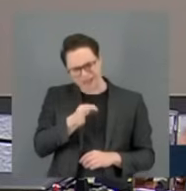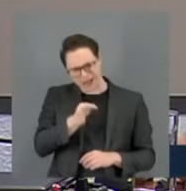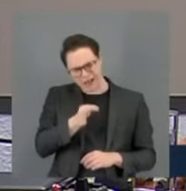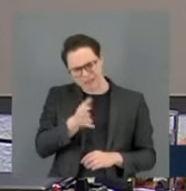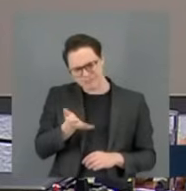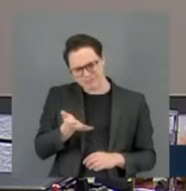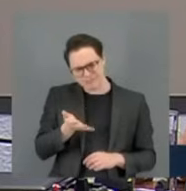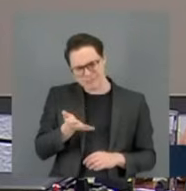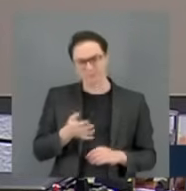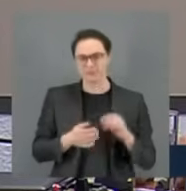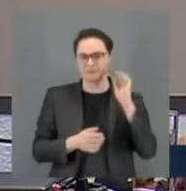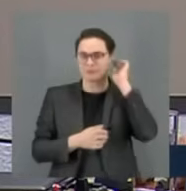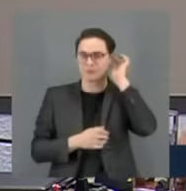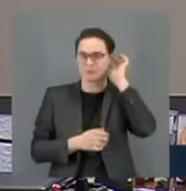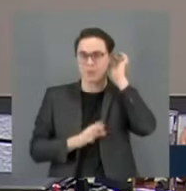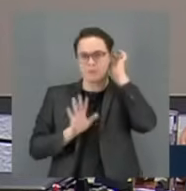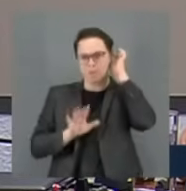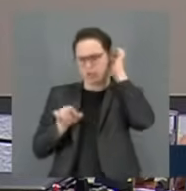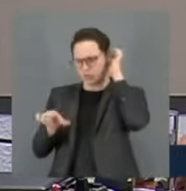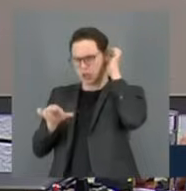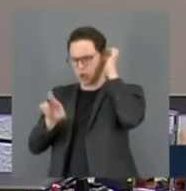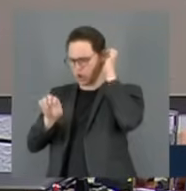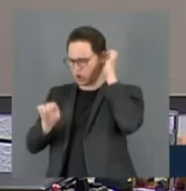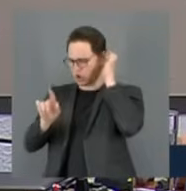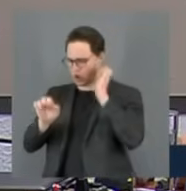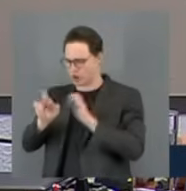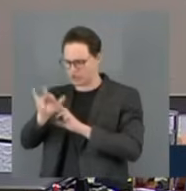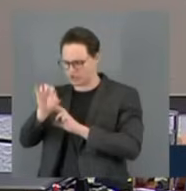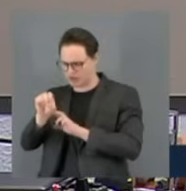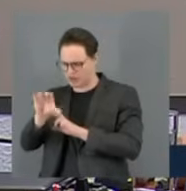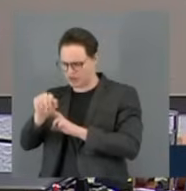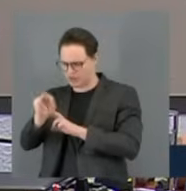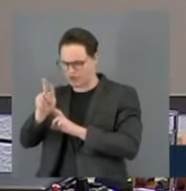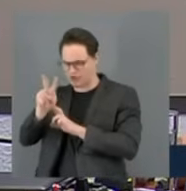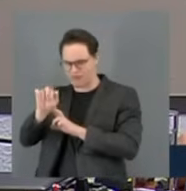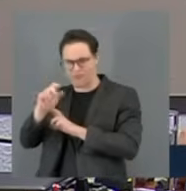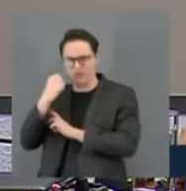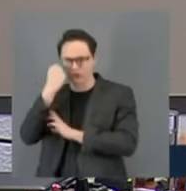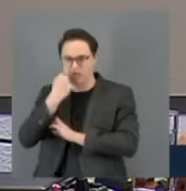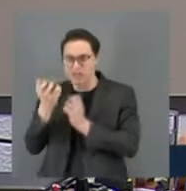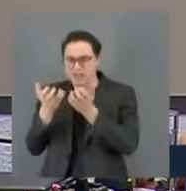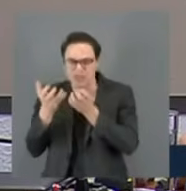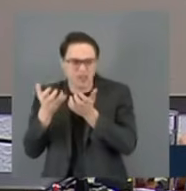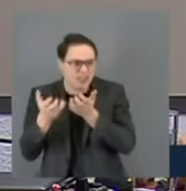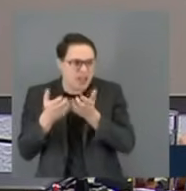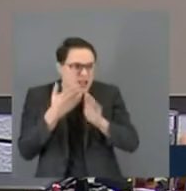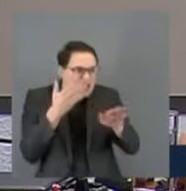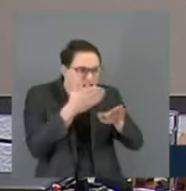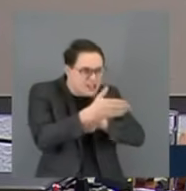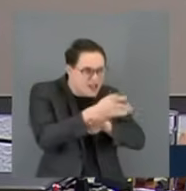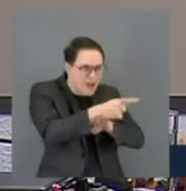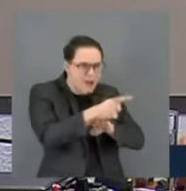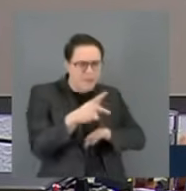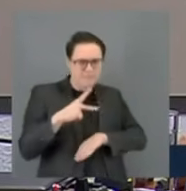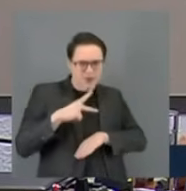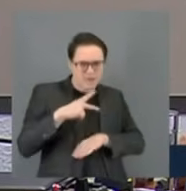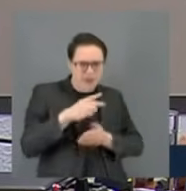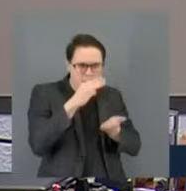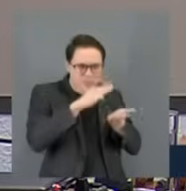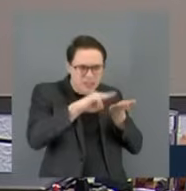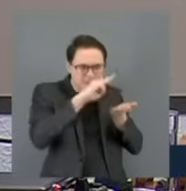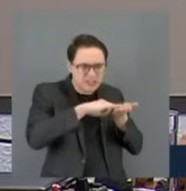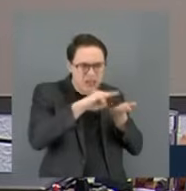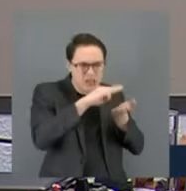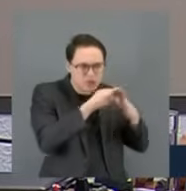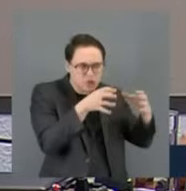Só que o senador queria quebrar o sigilo das mensagens privadas dessa conta numa